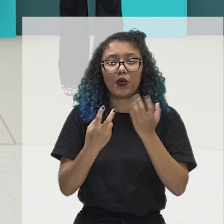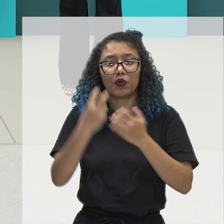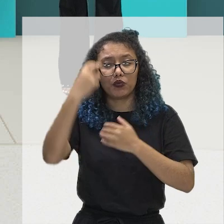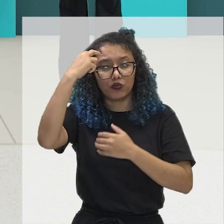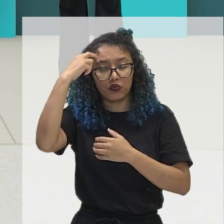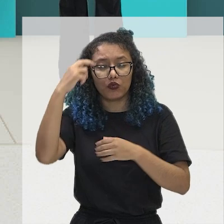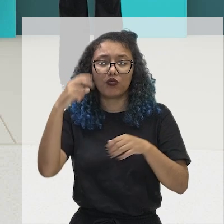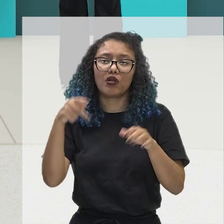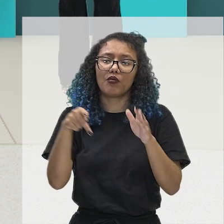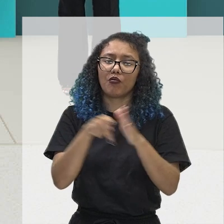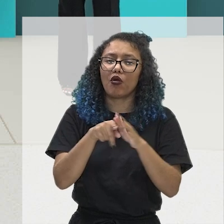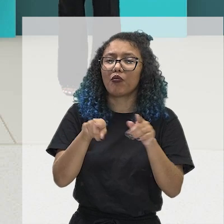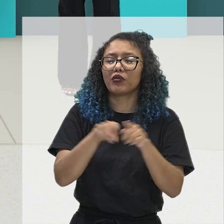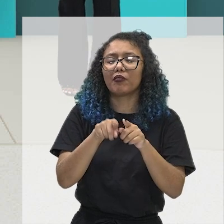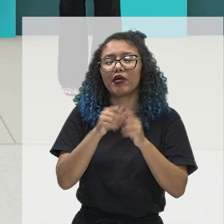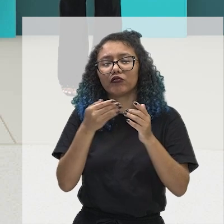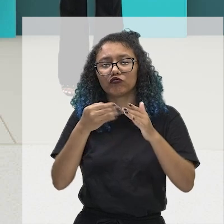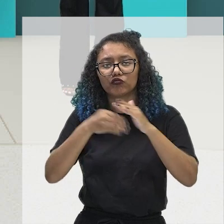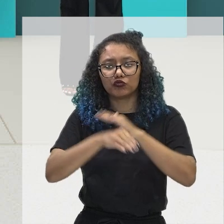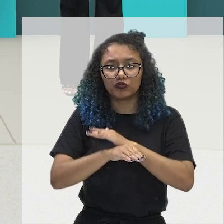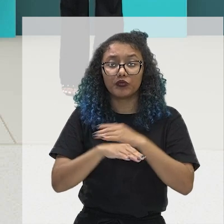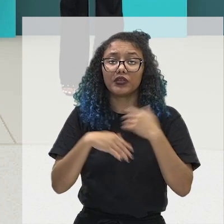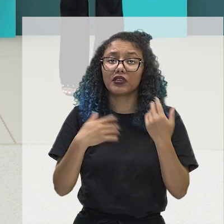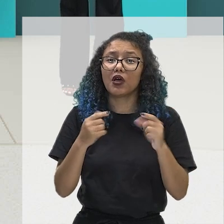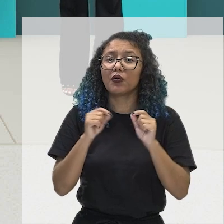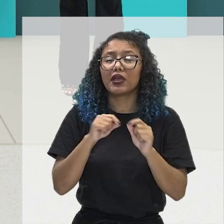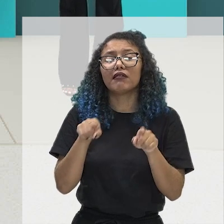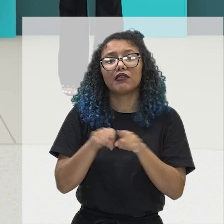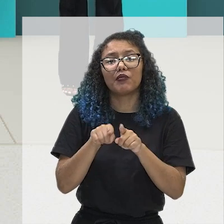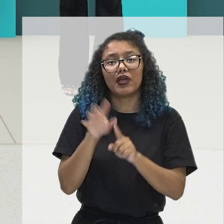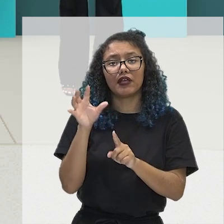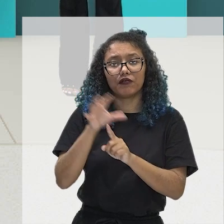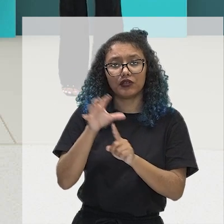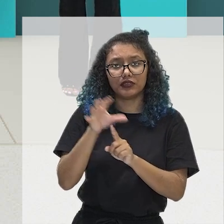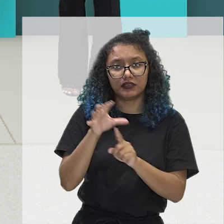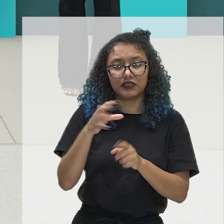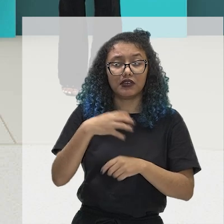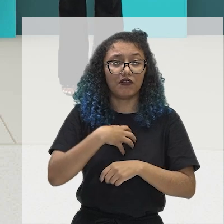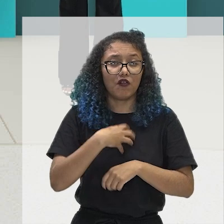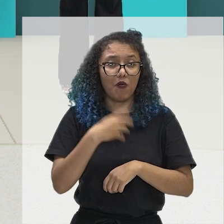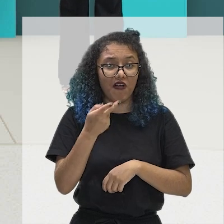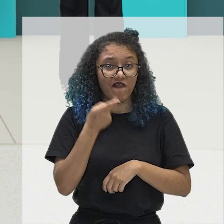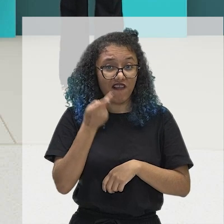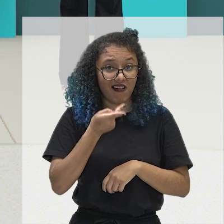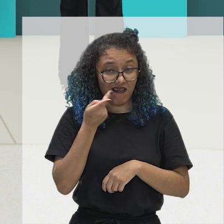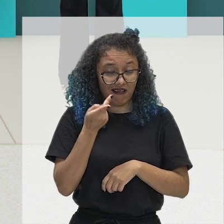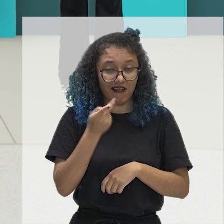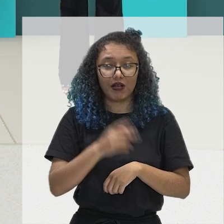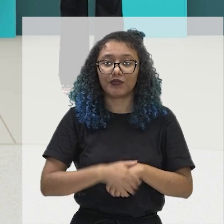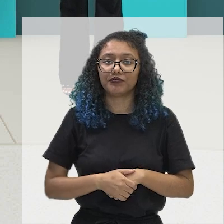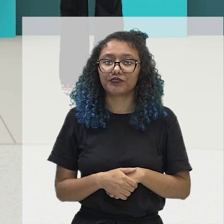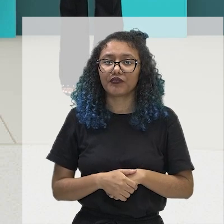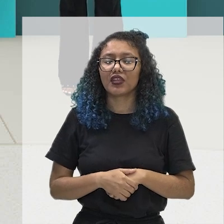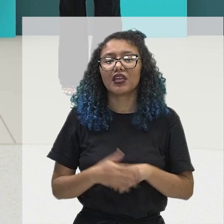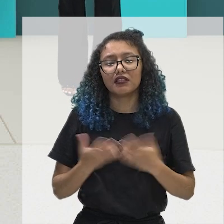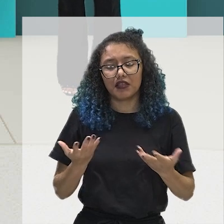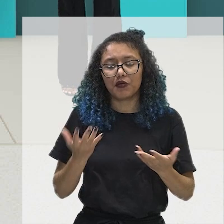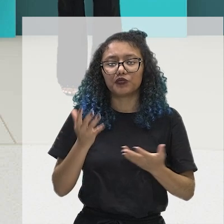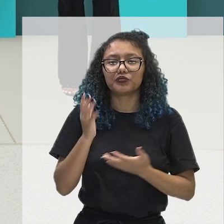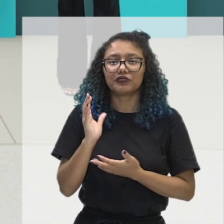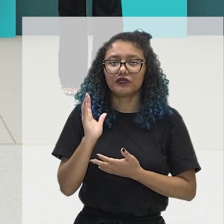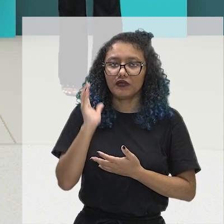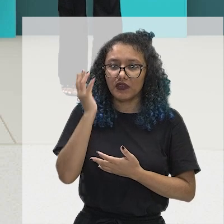a sua cultura, os seus costumes, e isso reflete no modo de fala. Então, a variação linguística, ela